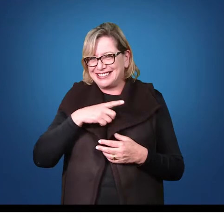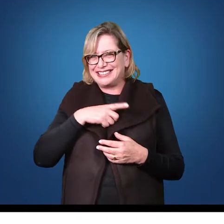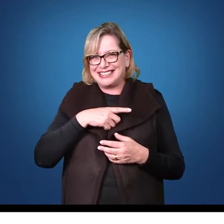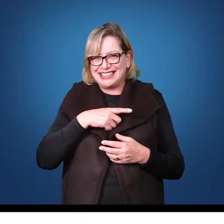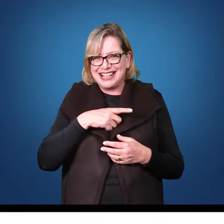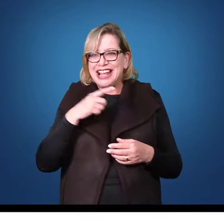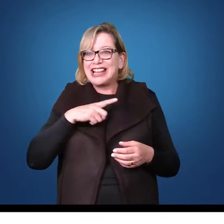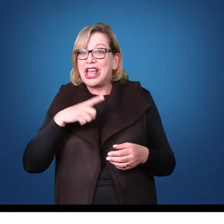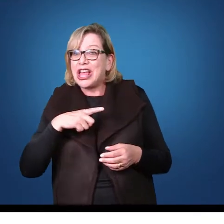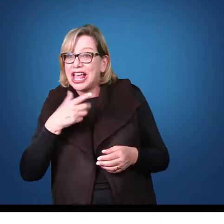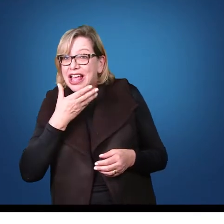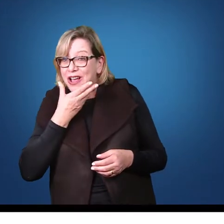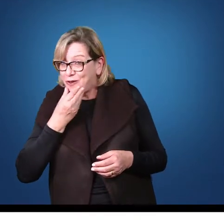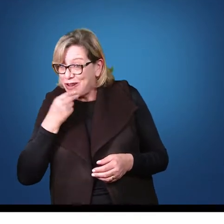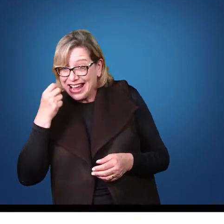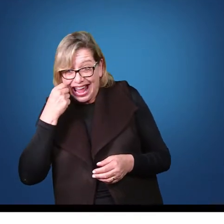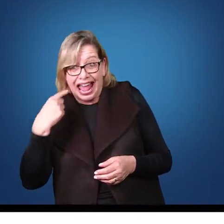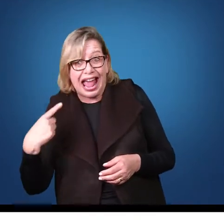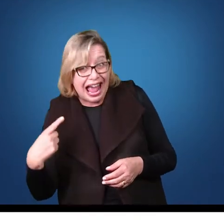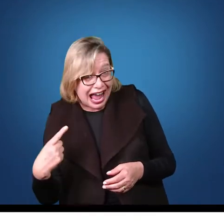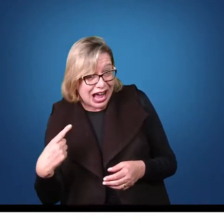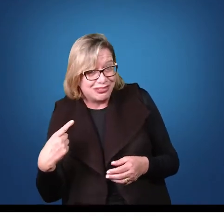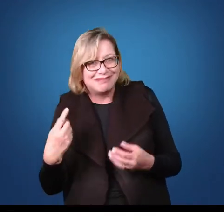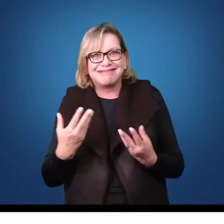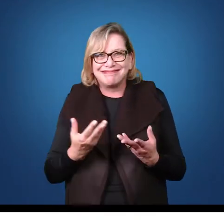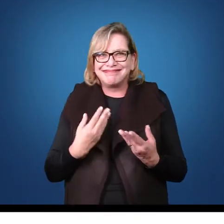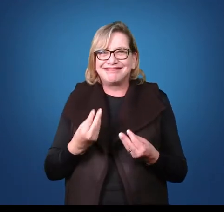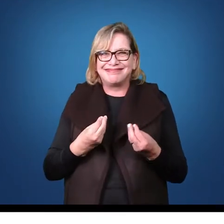um gatão.